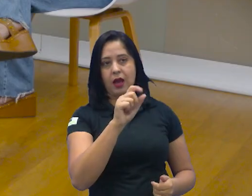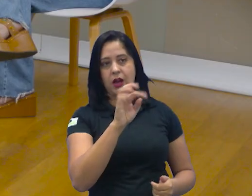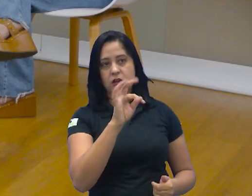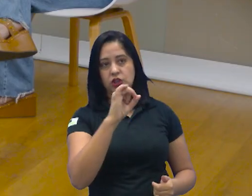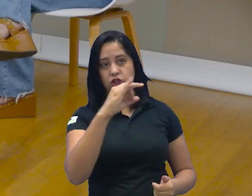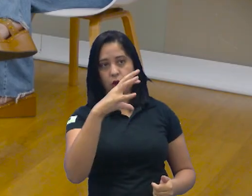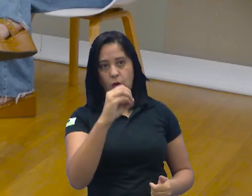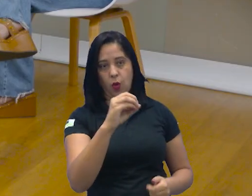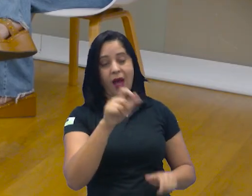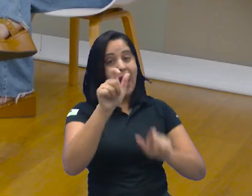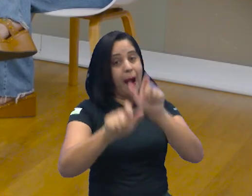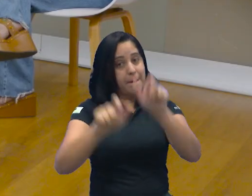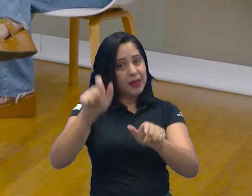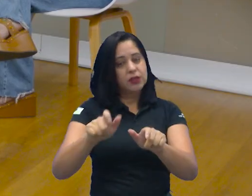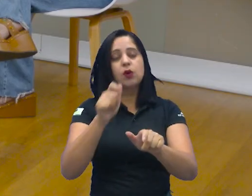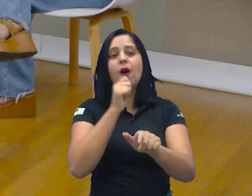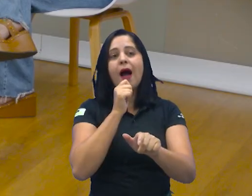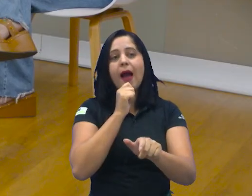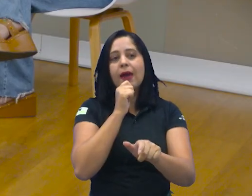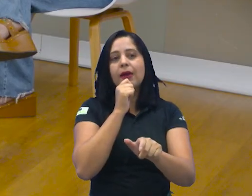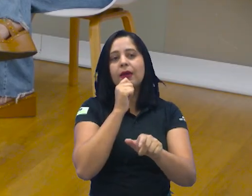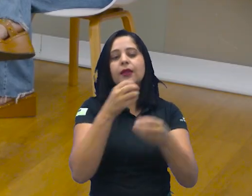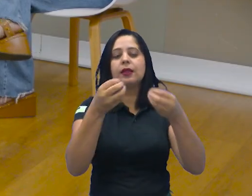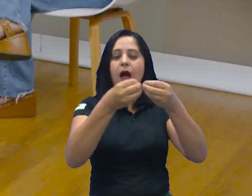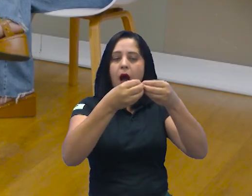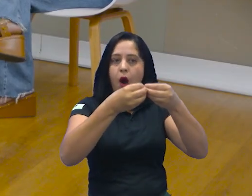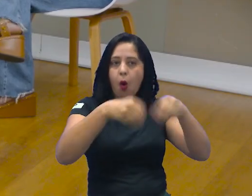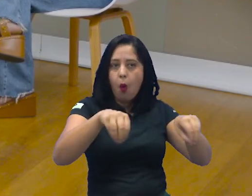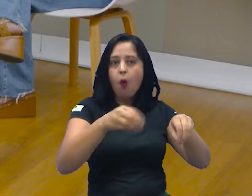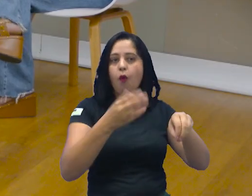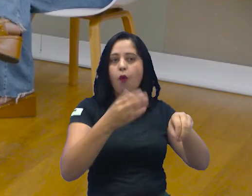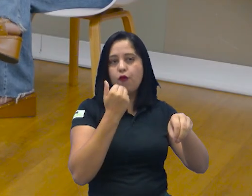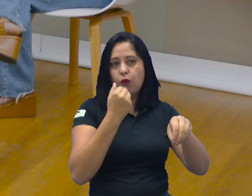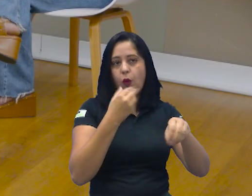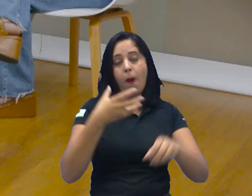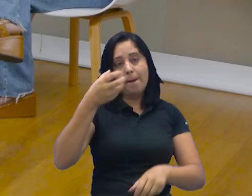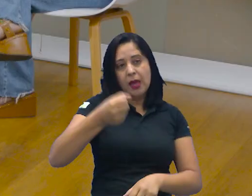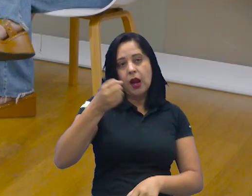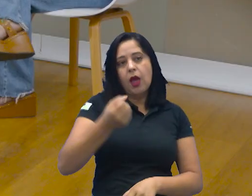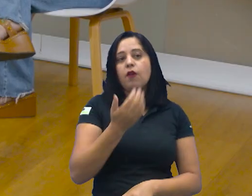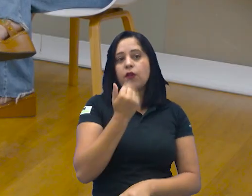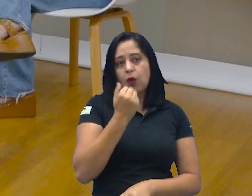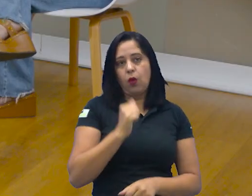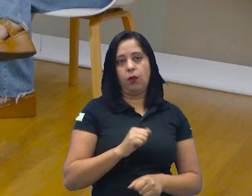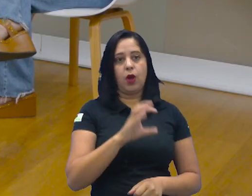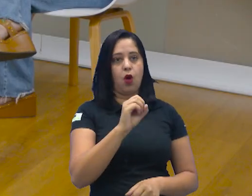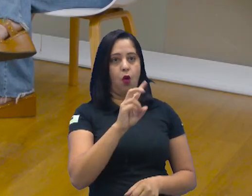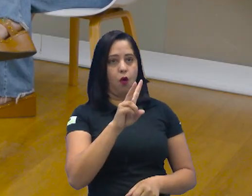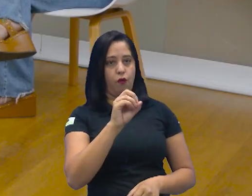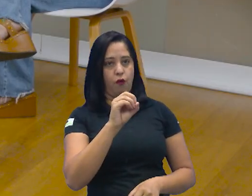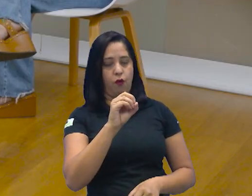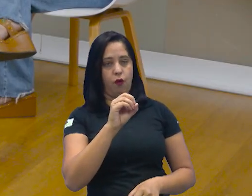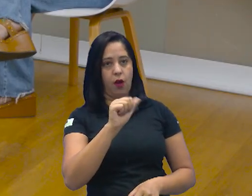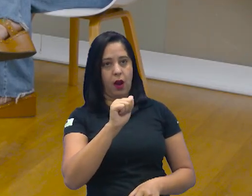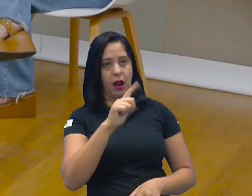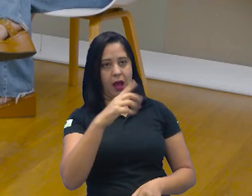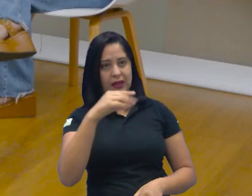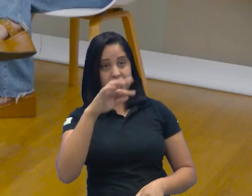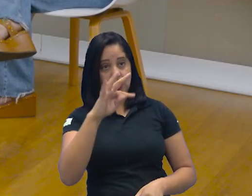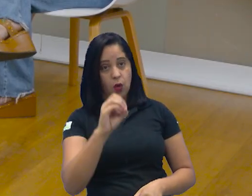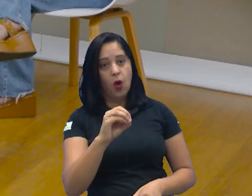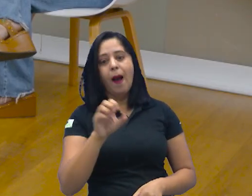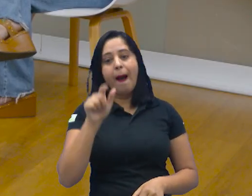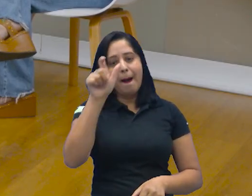consome ovo e leite, e o lacto é quem consome só leite e derivados. Ah, perfeito. E no programa também a gente quer abordar essas questões